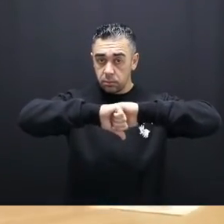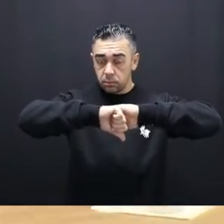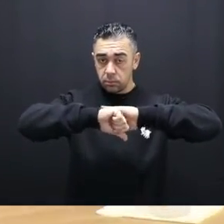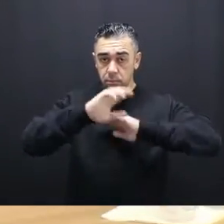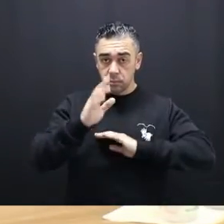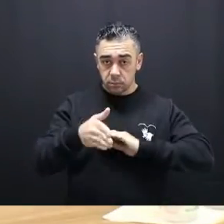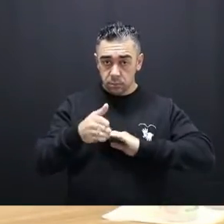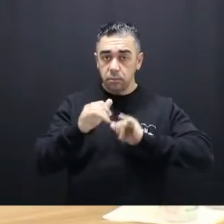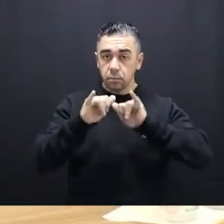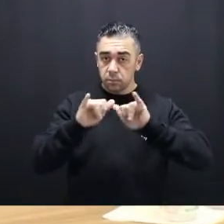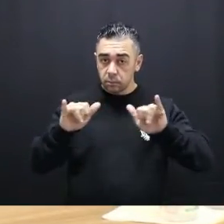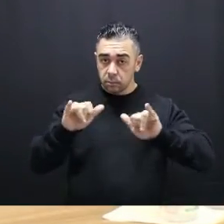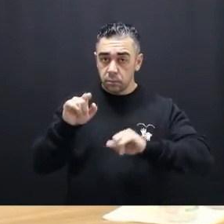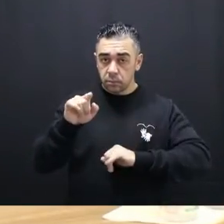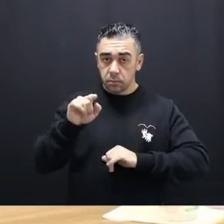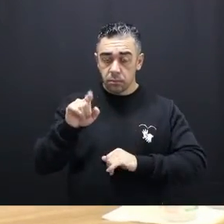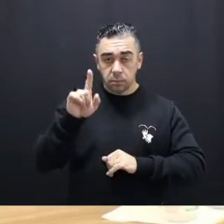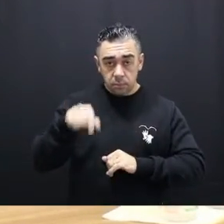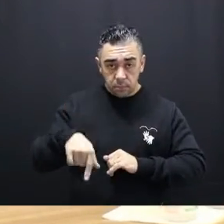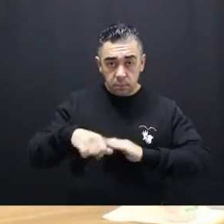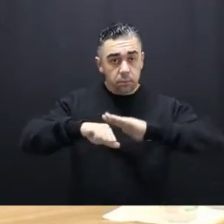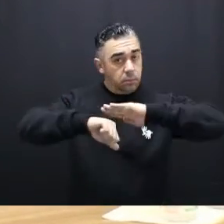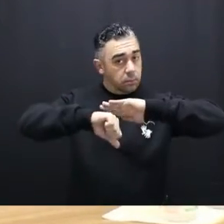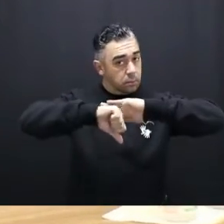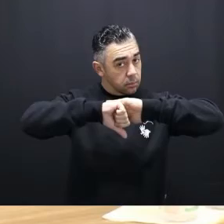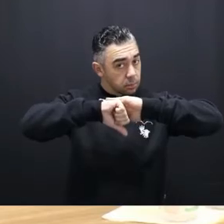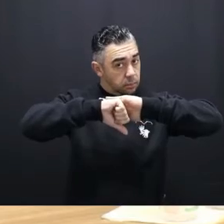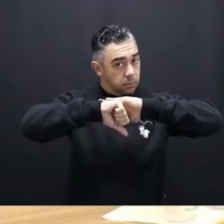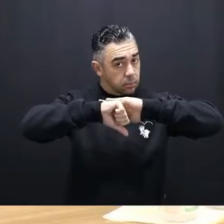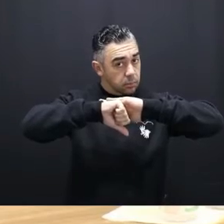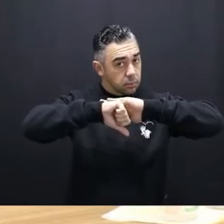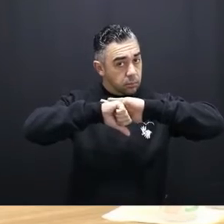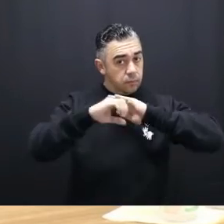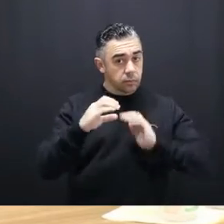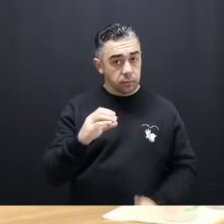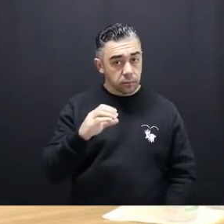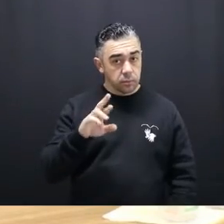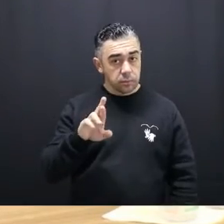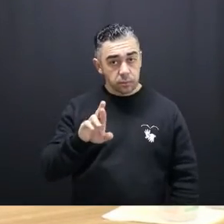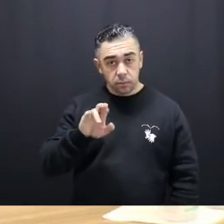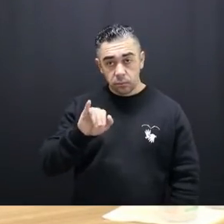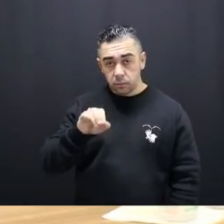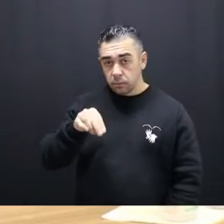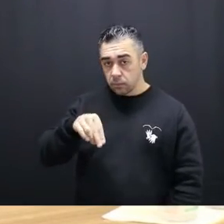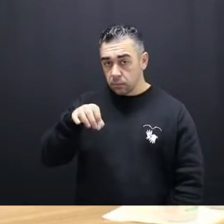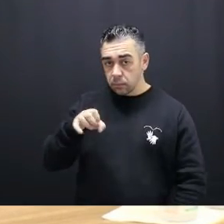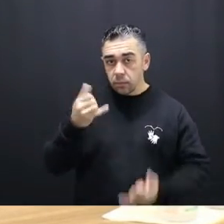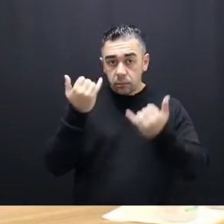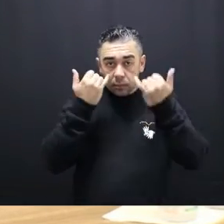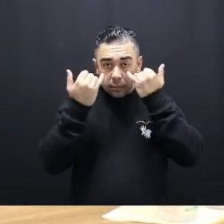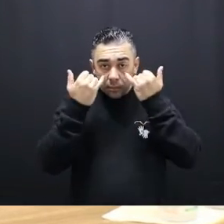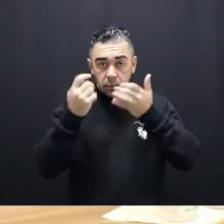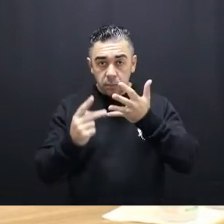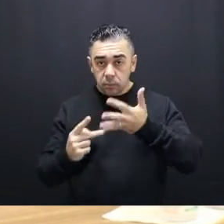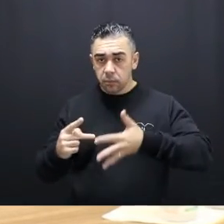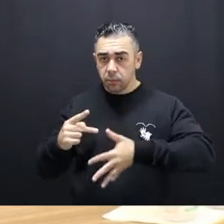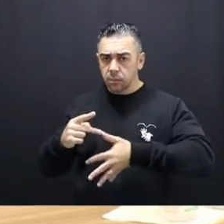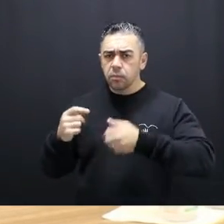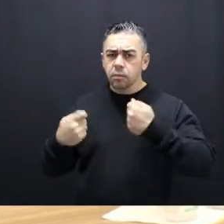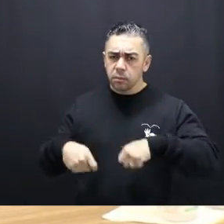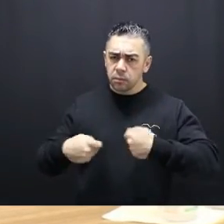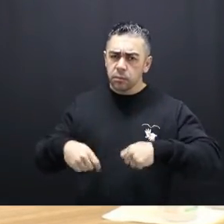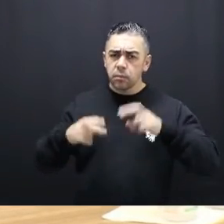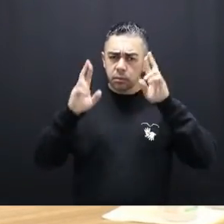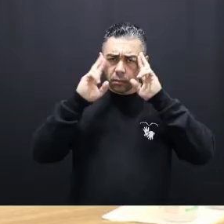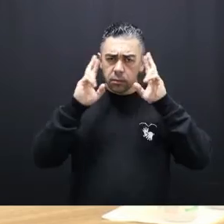alertando tu chama-se crime informação privilegiada deveria ter esse respeito para com todos